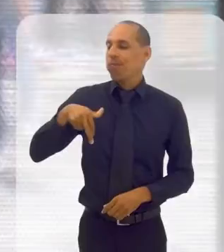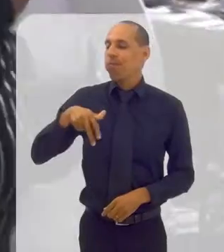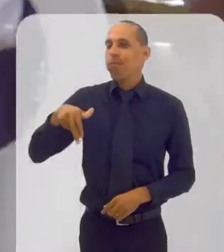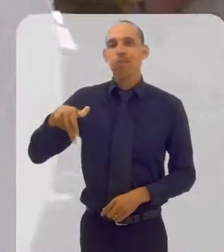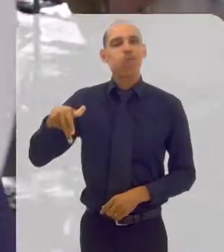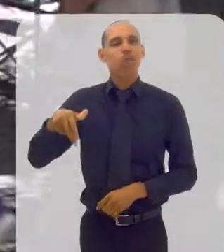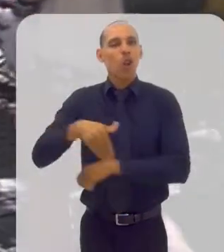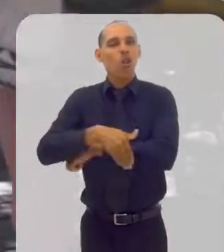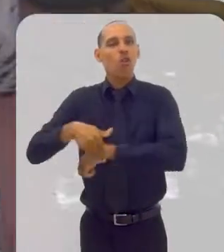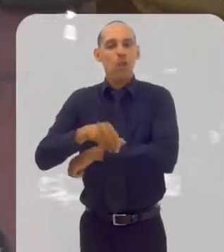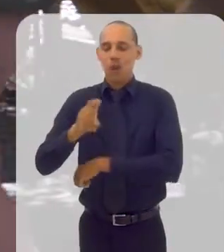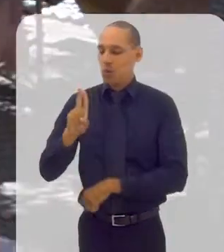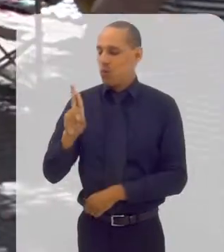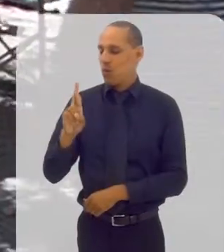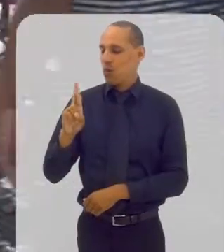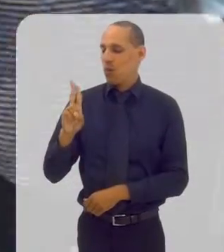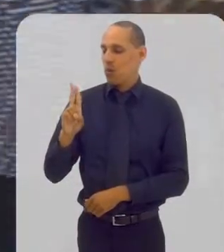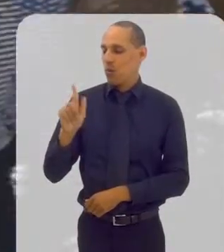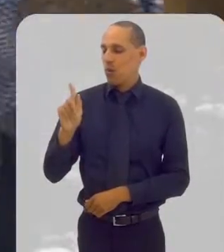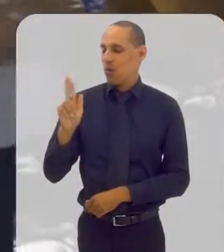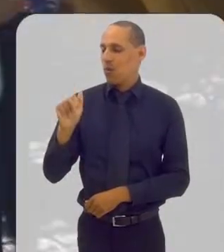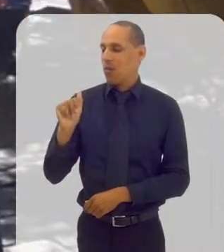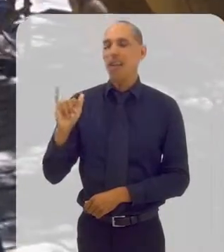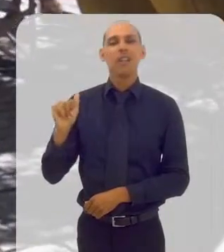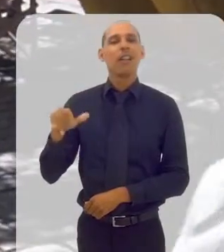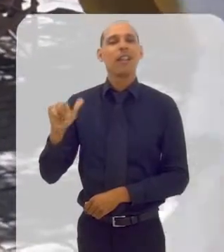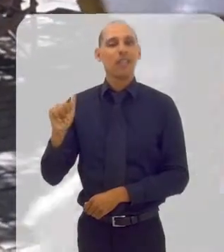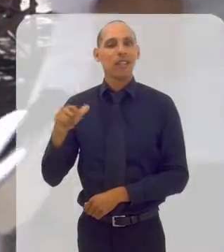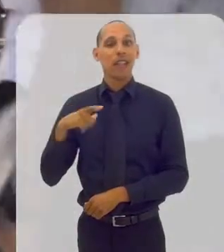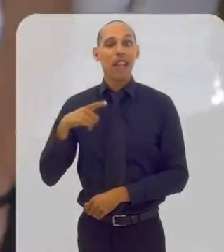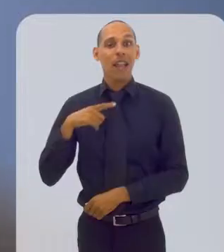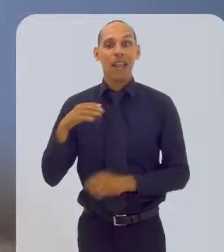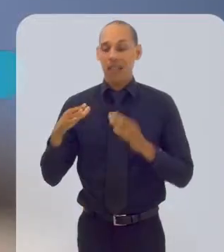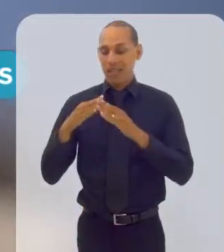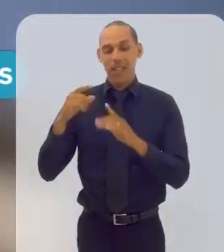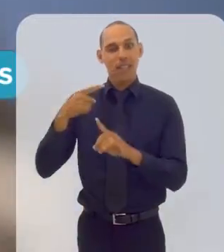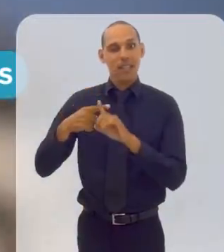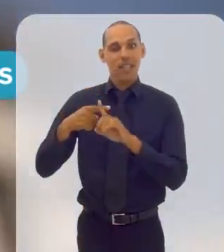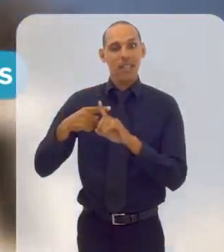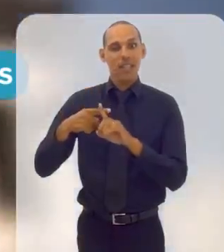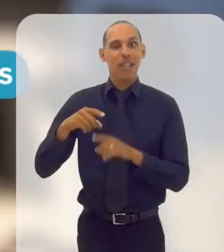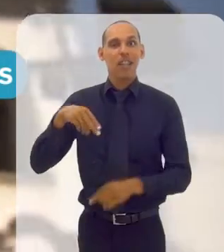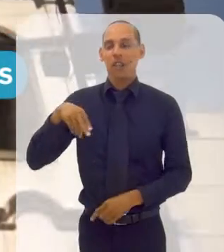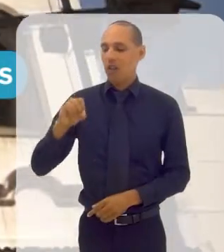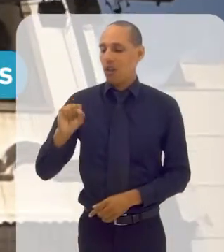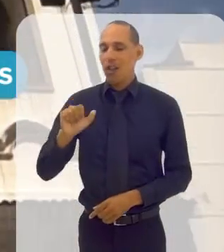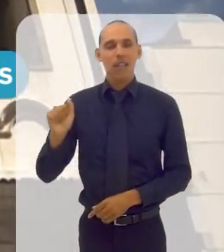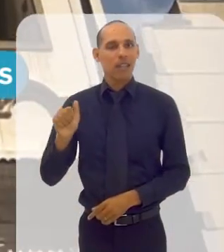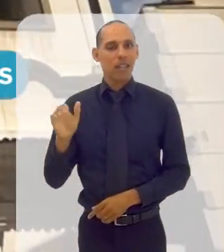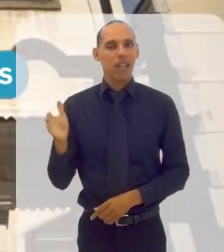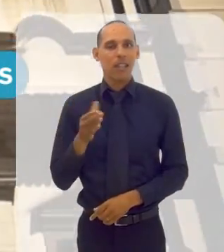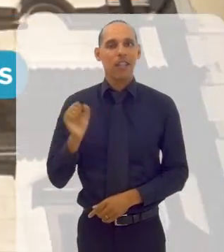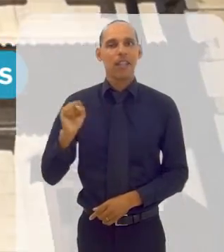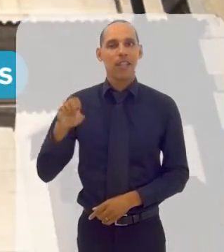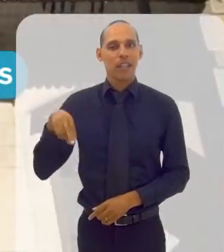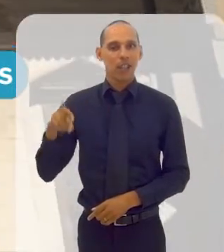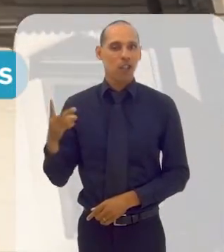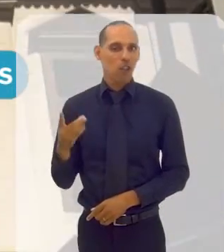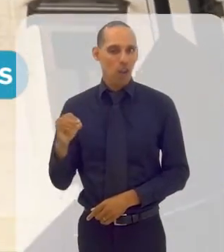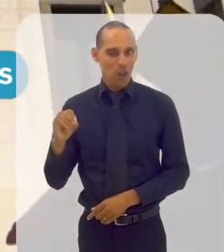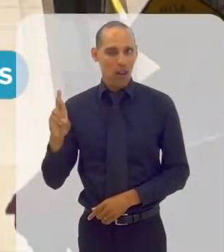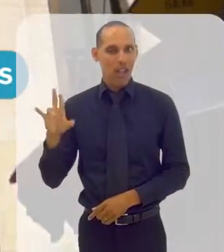o nosso trajeto, a gente chega na Rua Uruguaiana, onde a gente tem a igreja Nossa Senhora do Rosário e São Benedito dos Homens